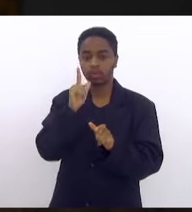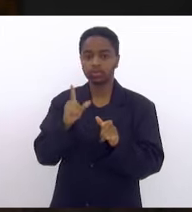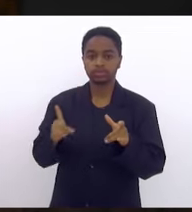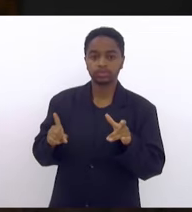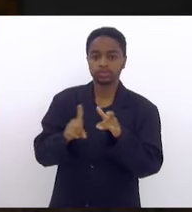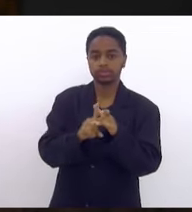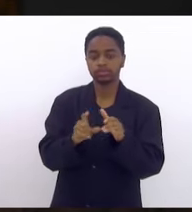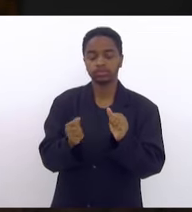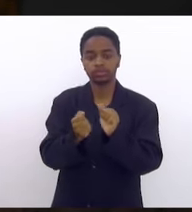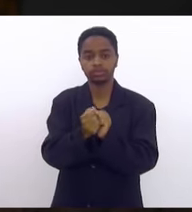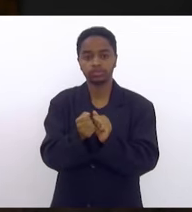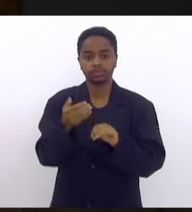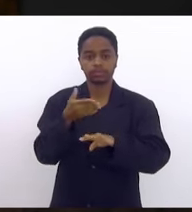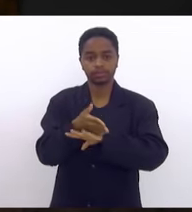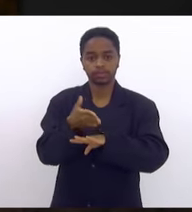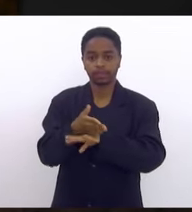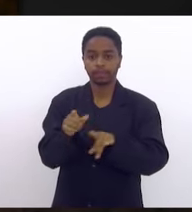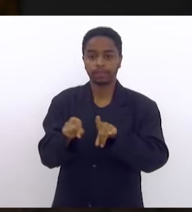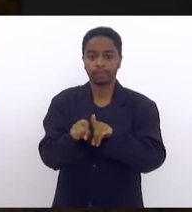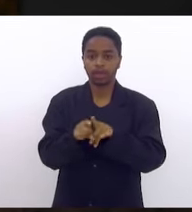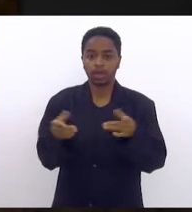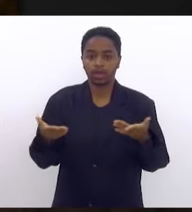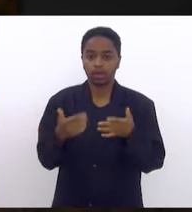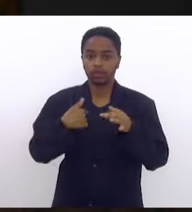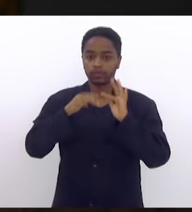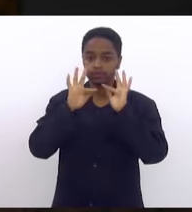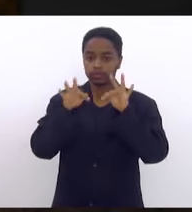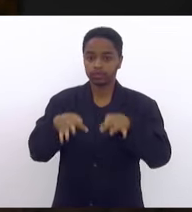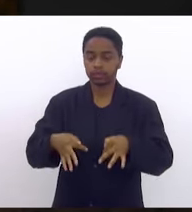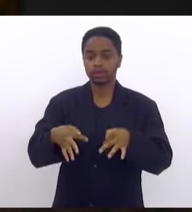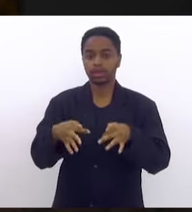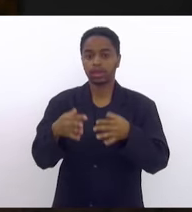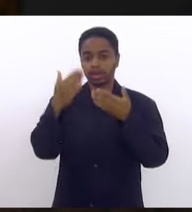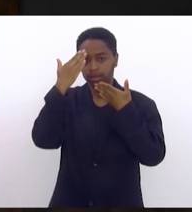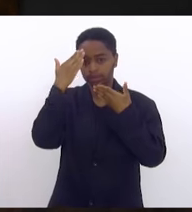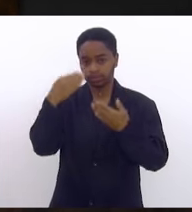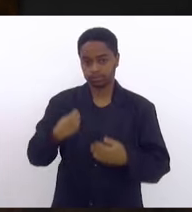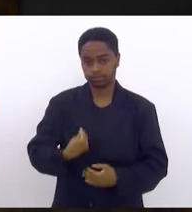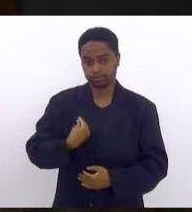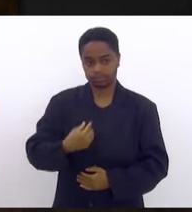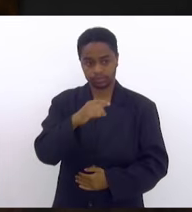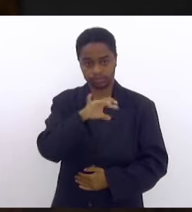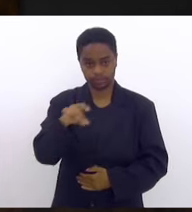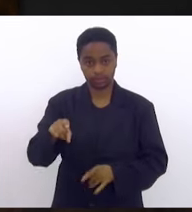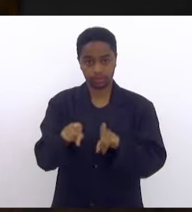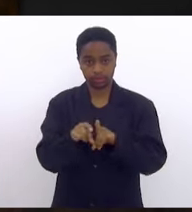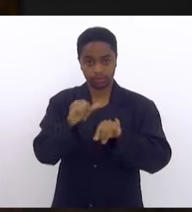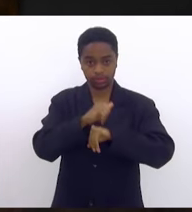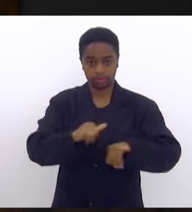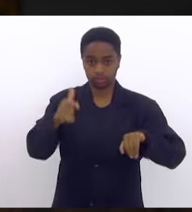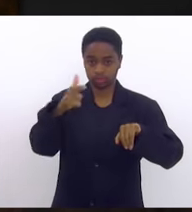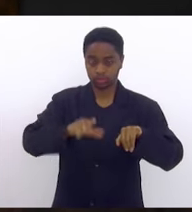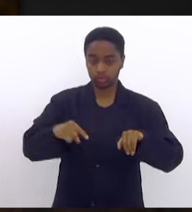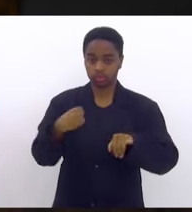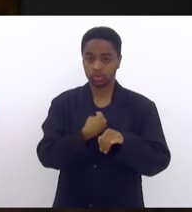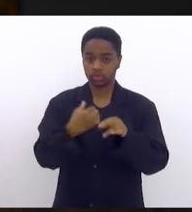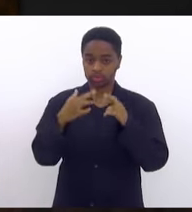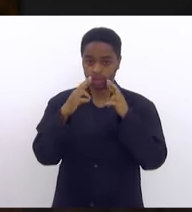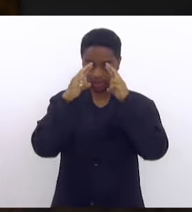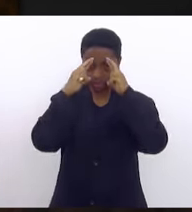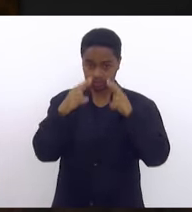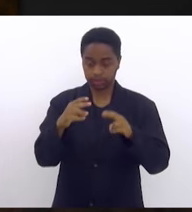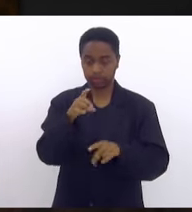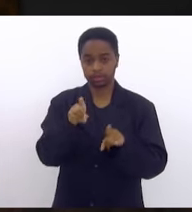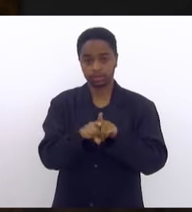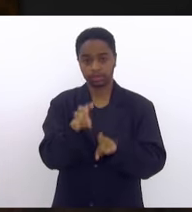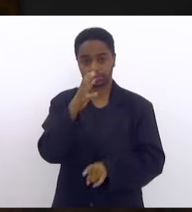conosco. E eu gostaria de encerrar, finalizando, gostaria de agradecer a presença de todos e reiterar o nosso respeito e